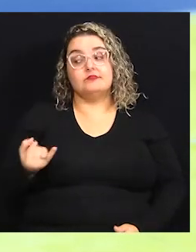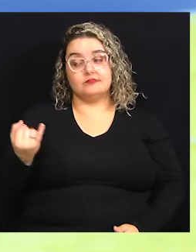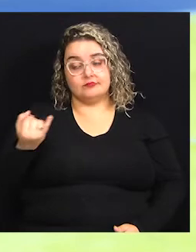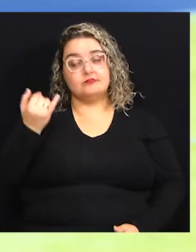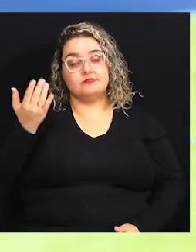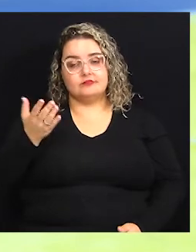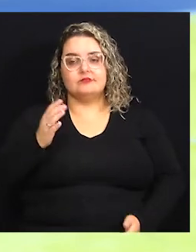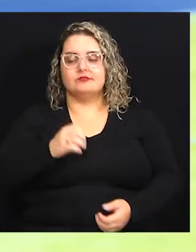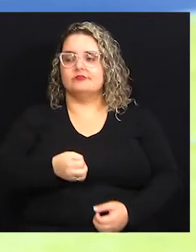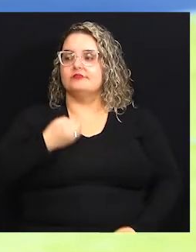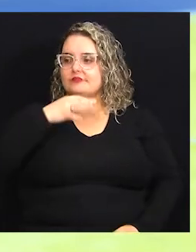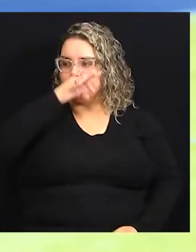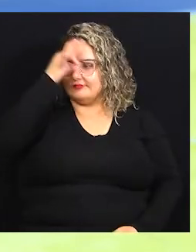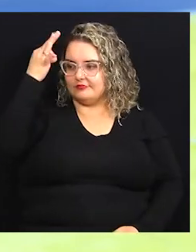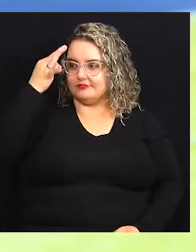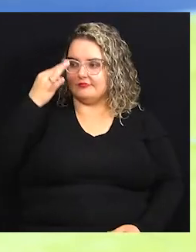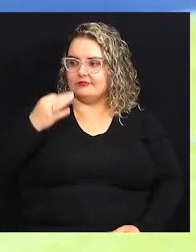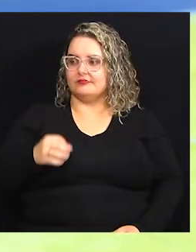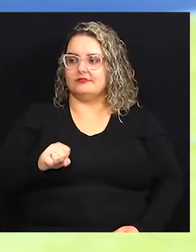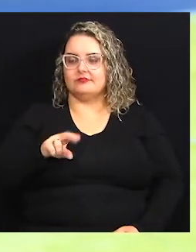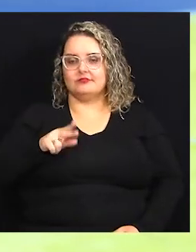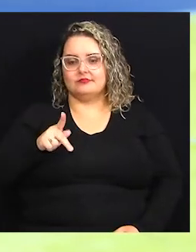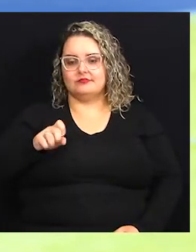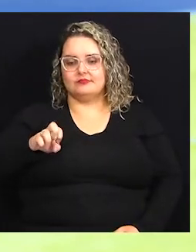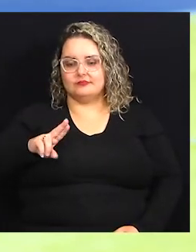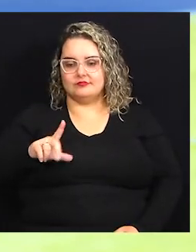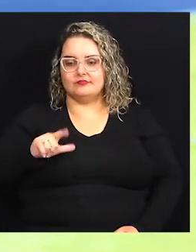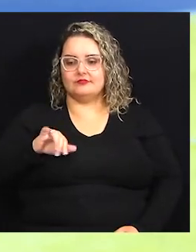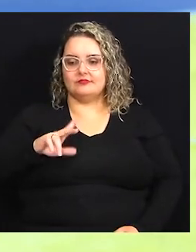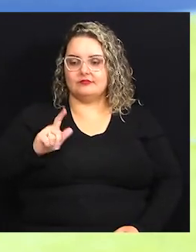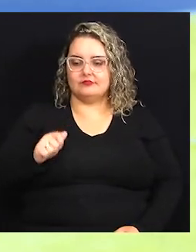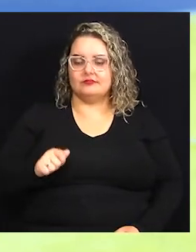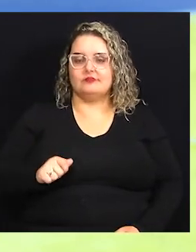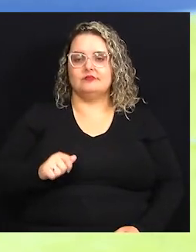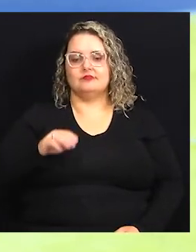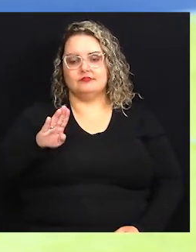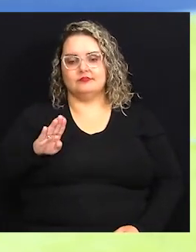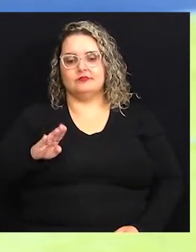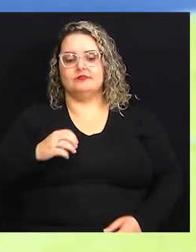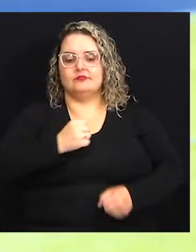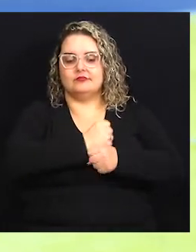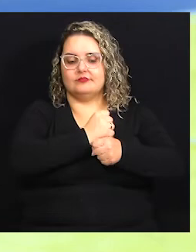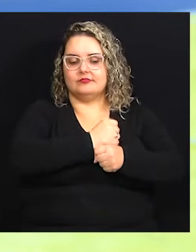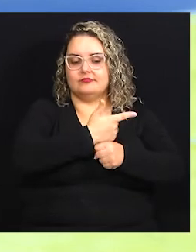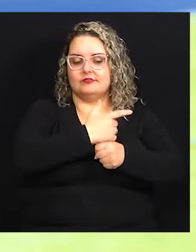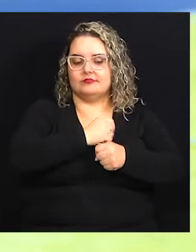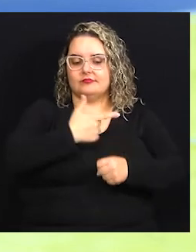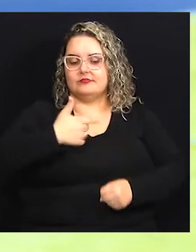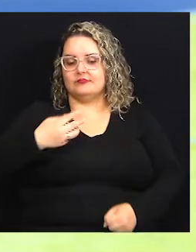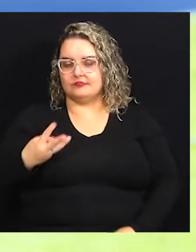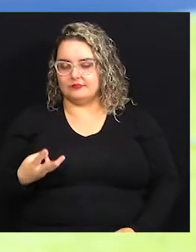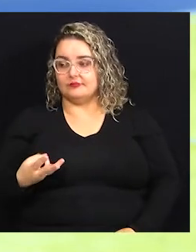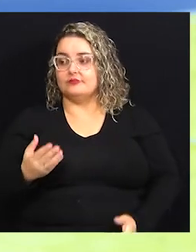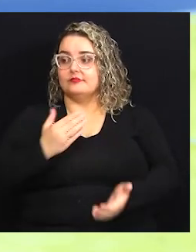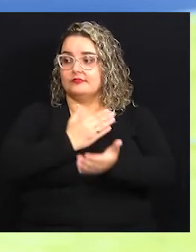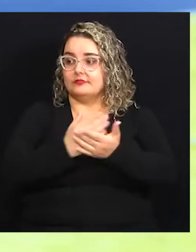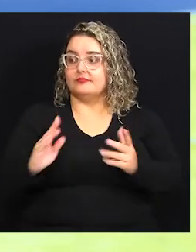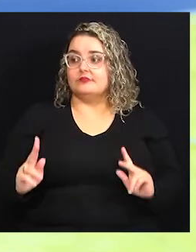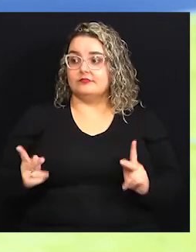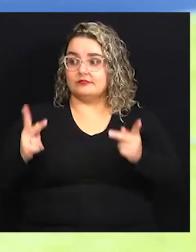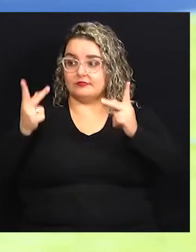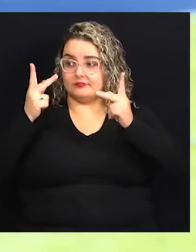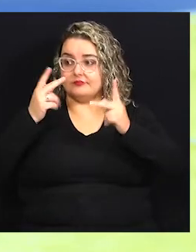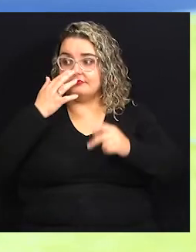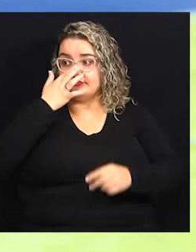que é muito importante. Boa sorte na Superliga B, que começa em 2023. Que seja um recomeço